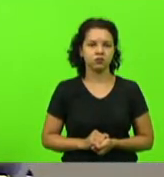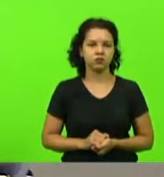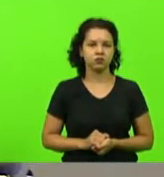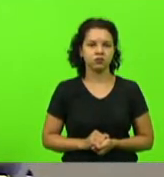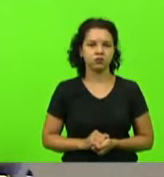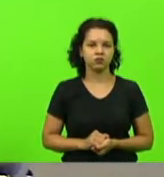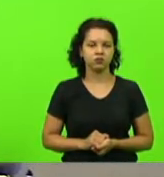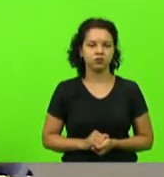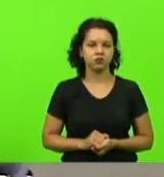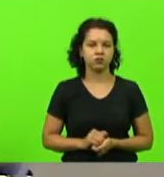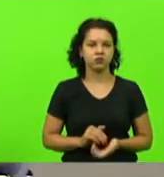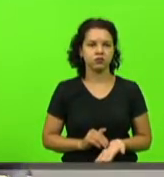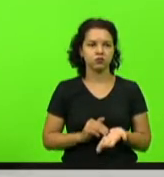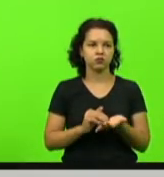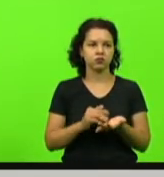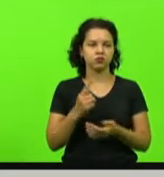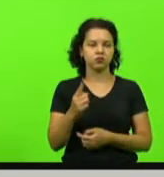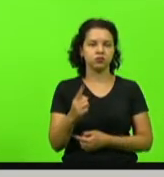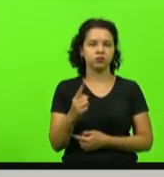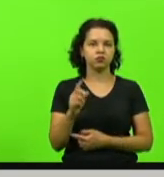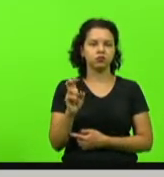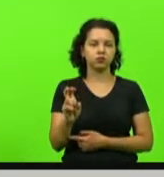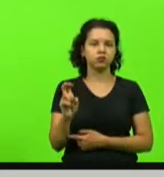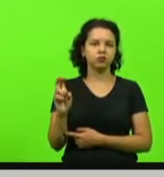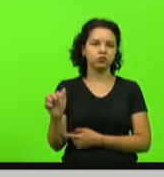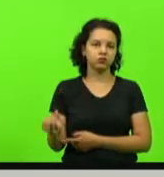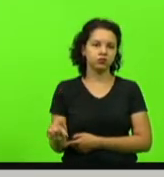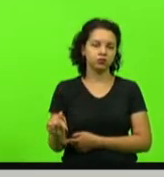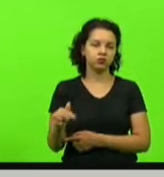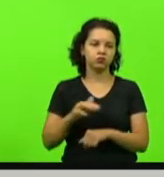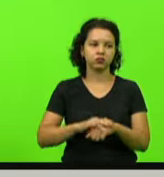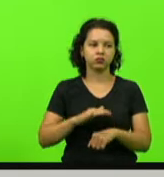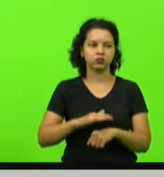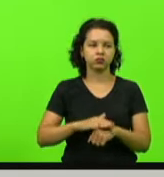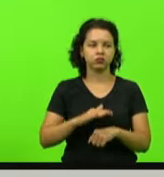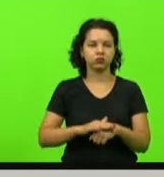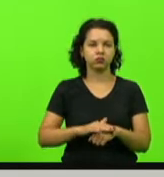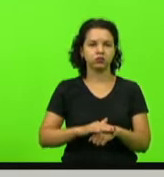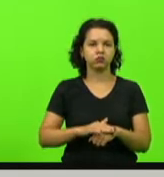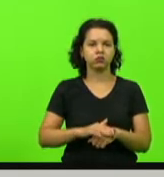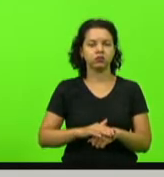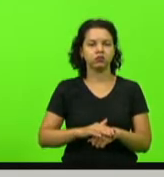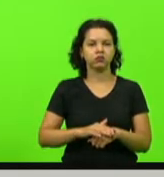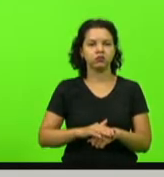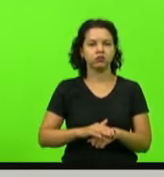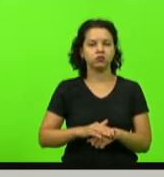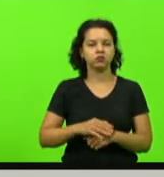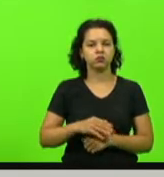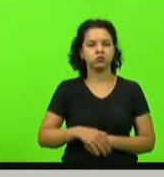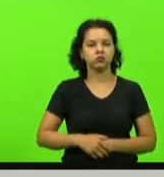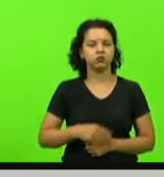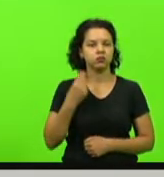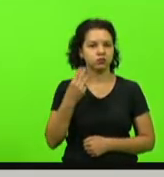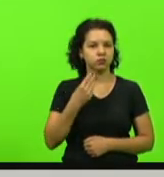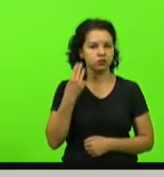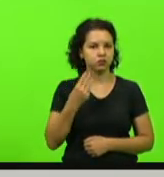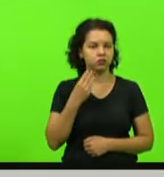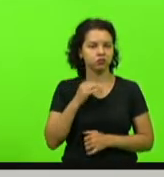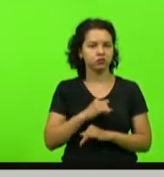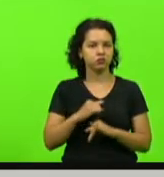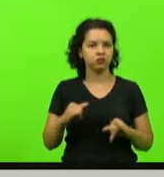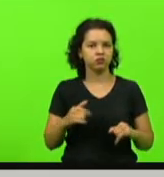Moção número 157, autor, deputado Márcio Machado, manifestando ao governo da